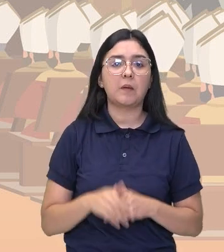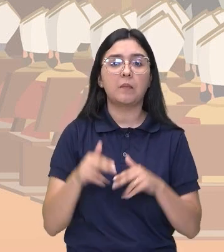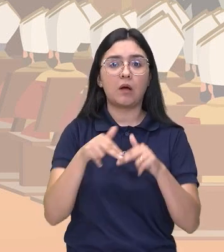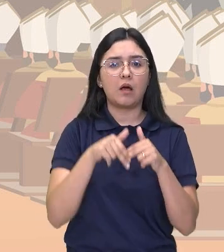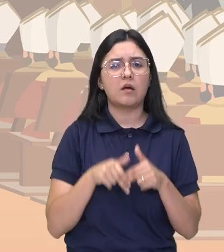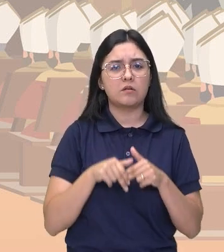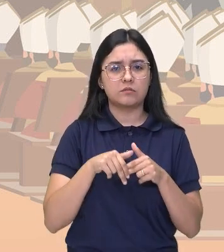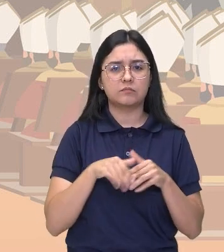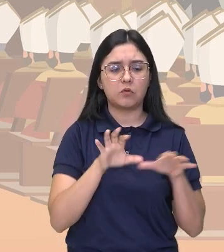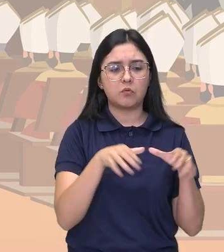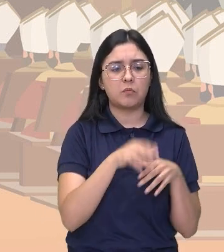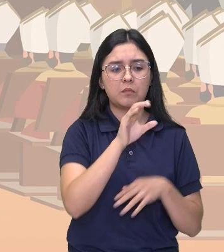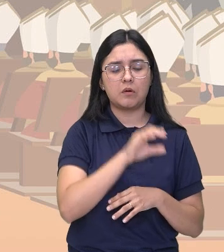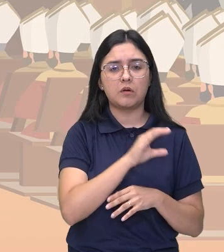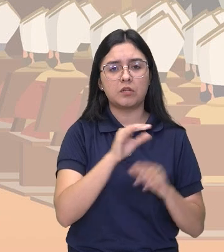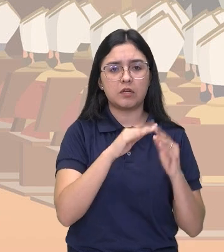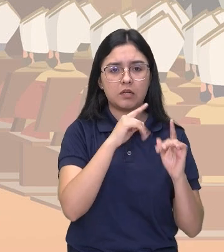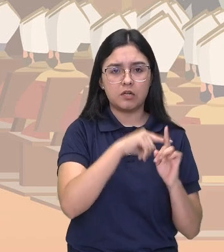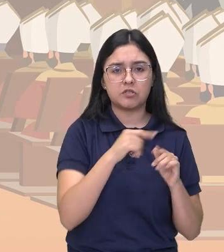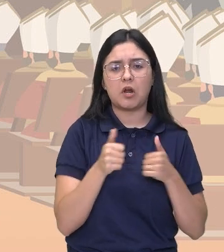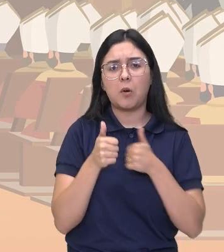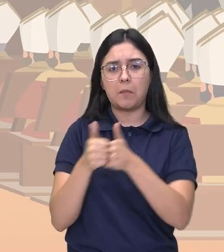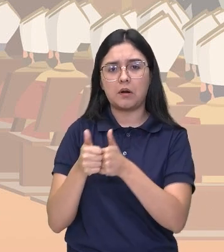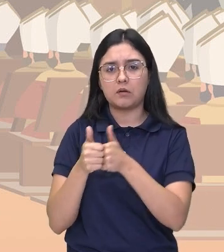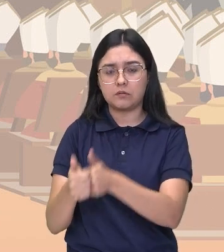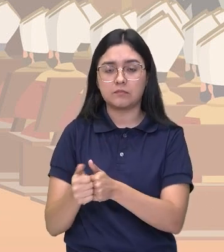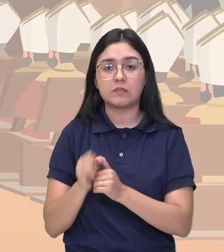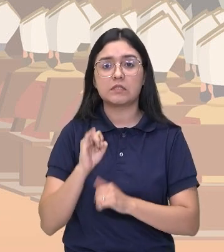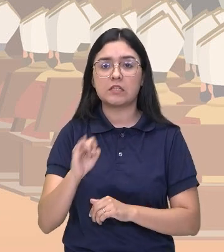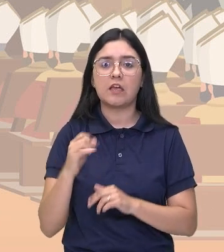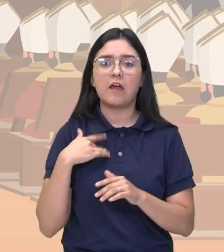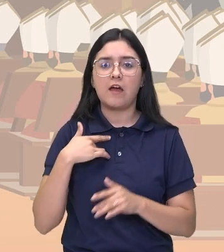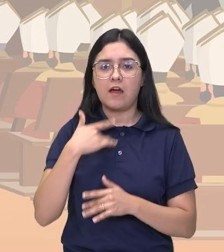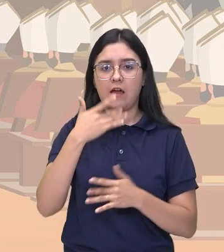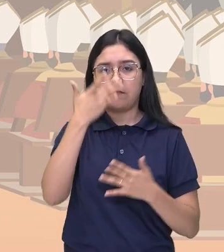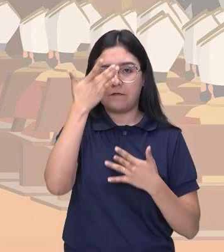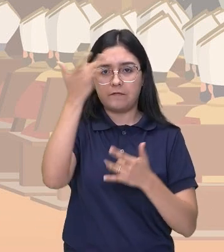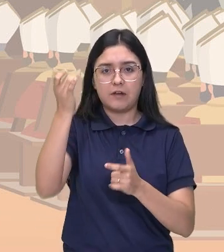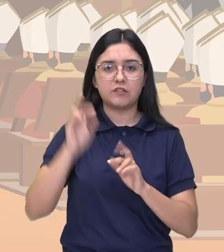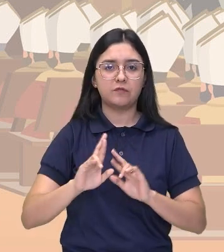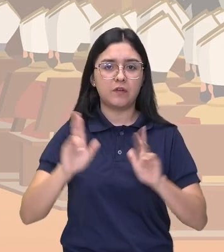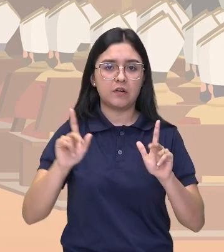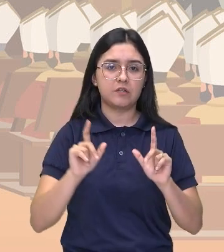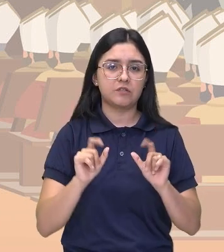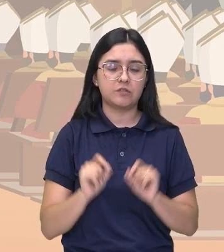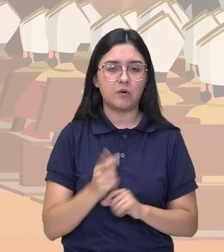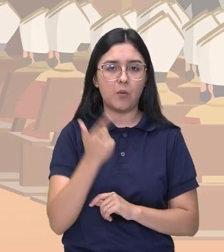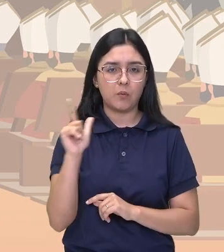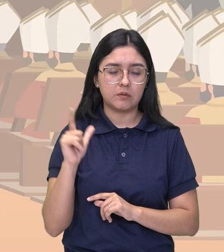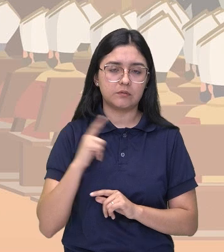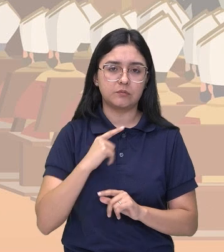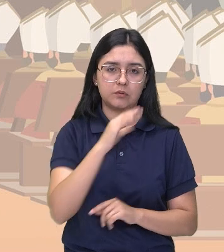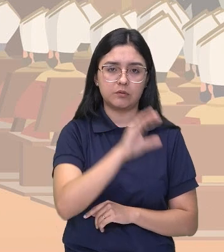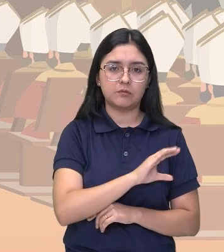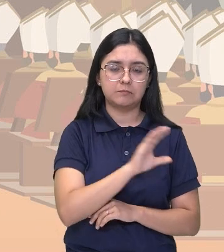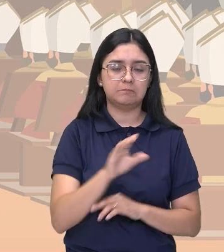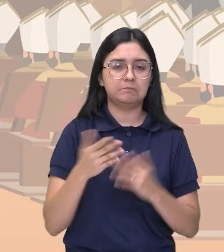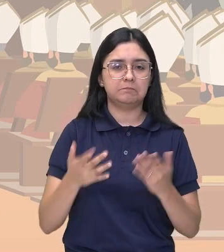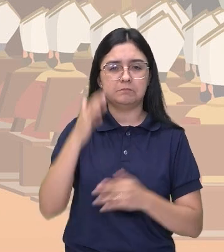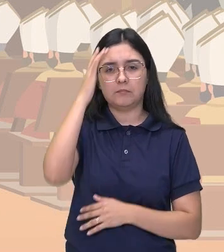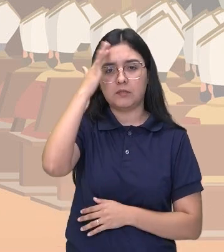que ousavam professar uma fé diferente do catolicismo. Vocês devem imaginar que com o surgimento